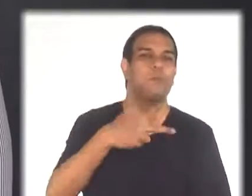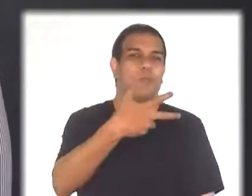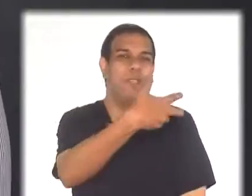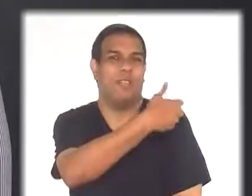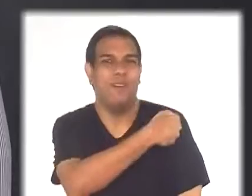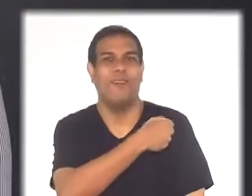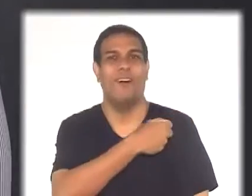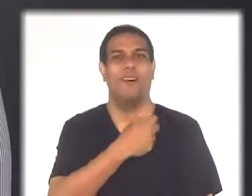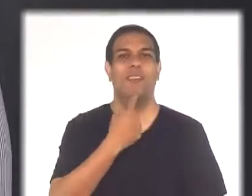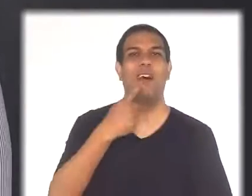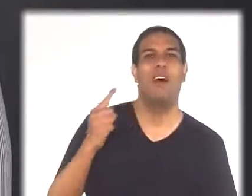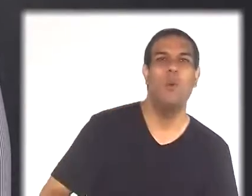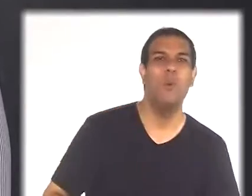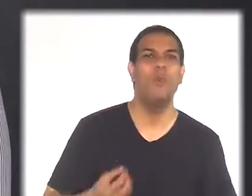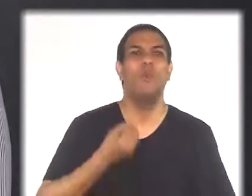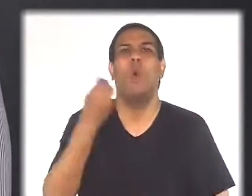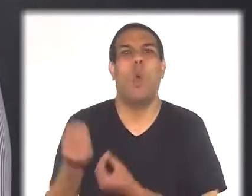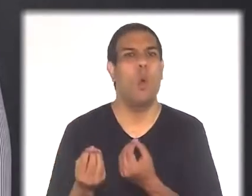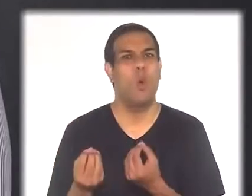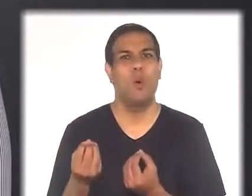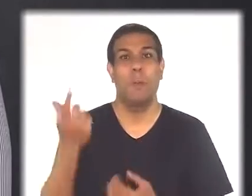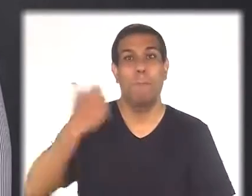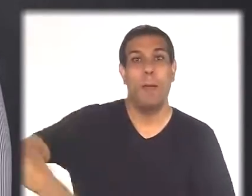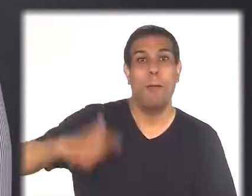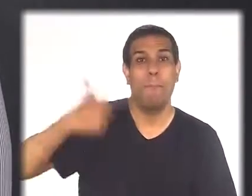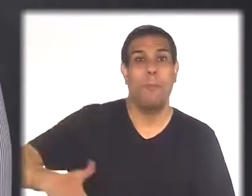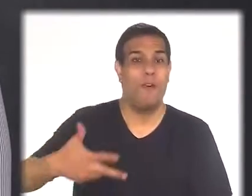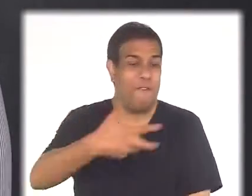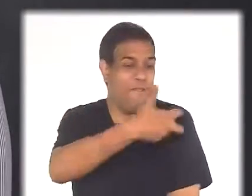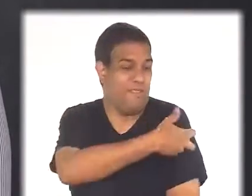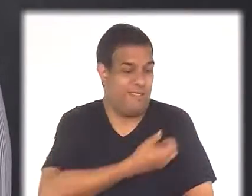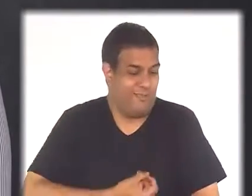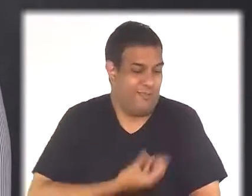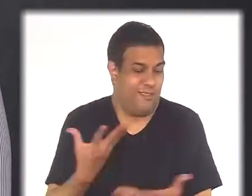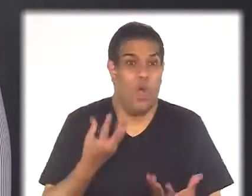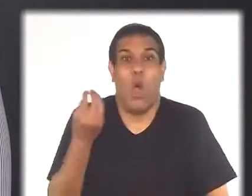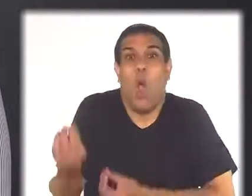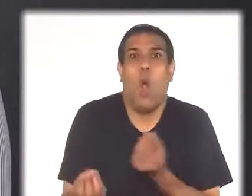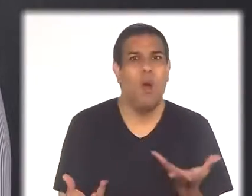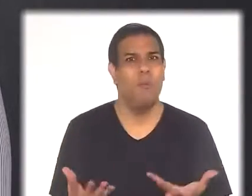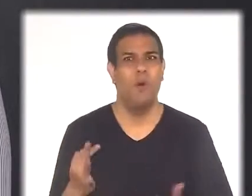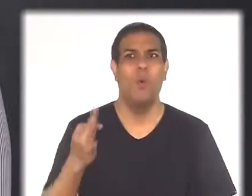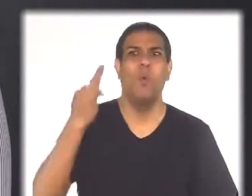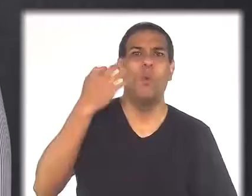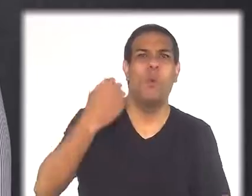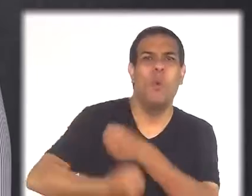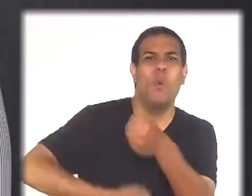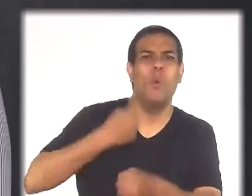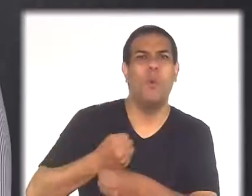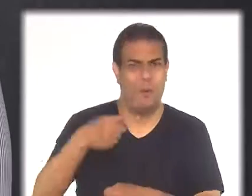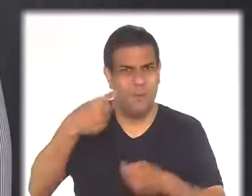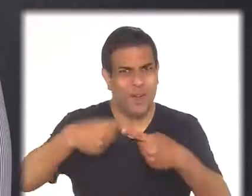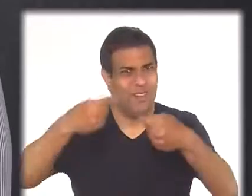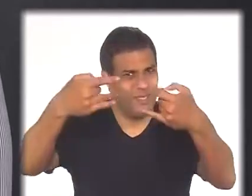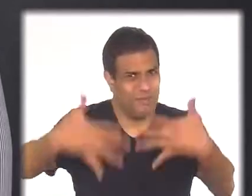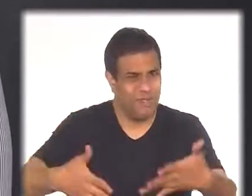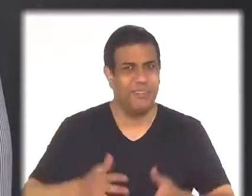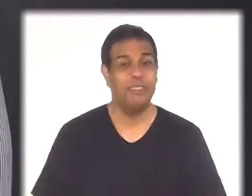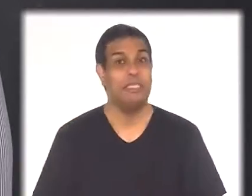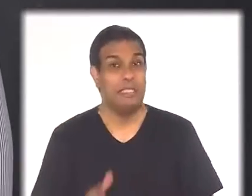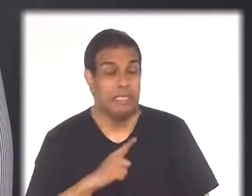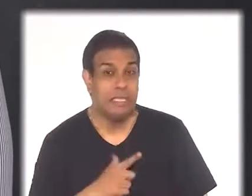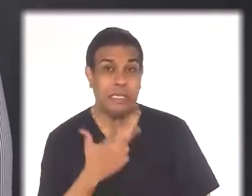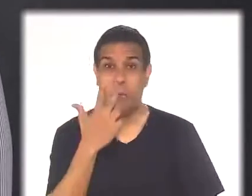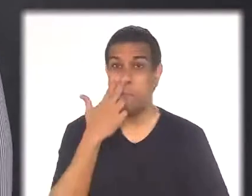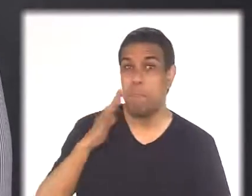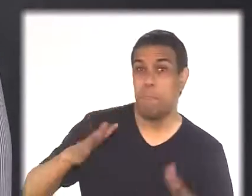enfim, existe essa possibilidade de estar as 2 ou mais vacinas disponíveis no mercado para o ano que vem. E por que eu te